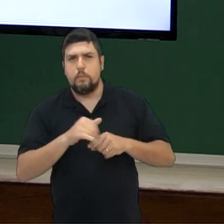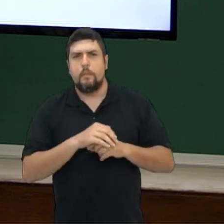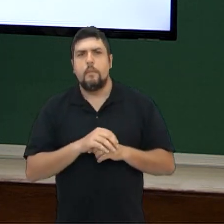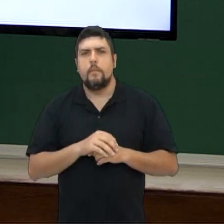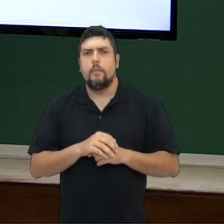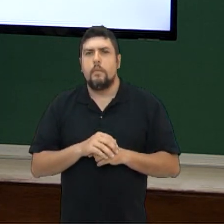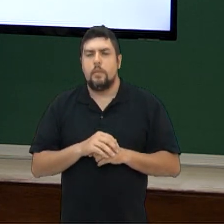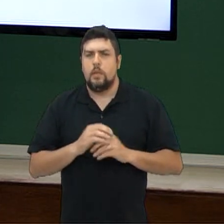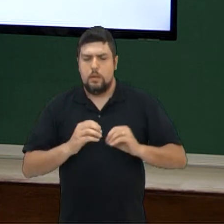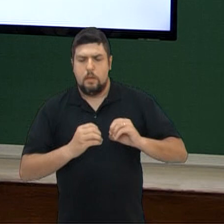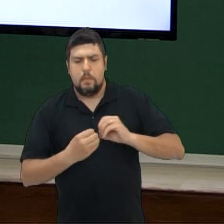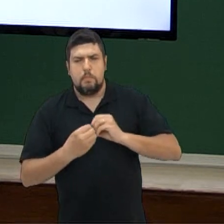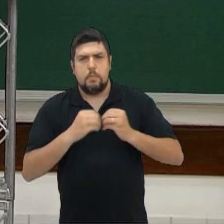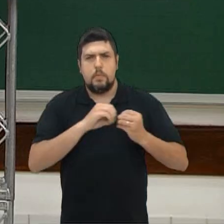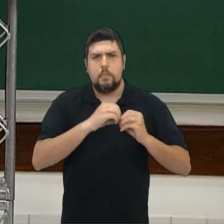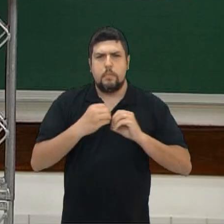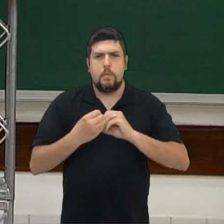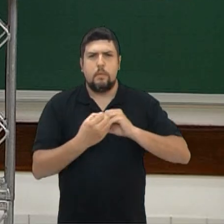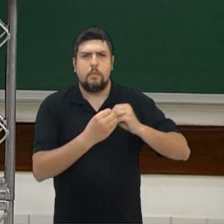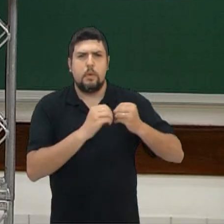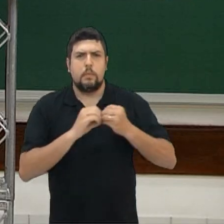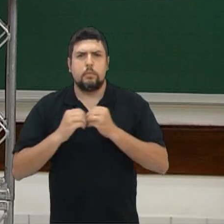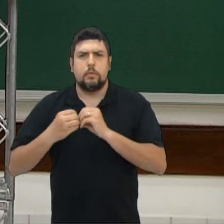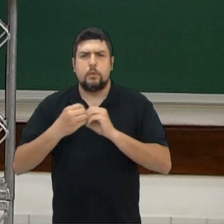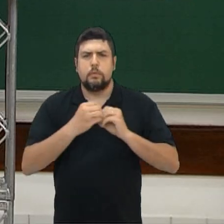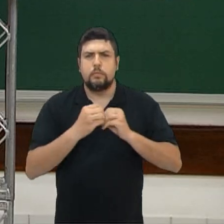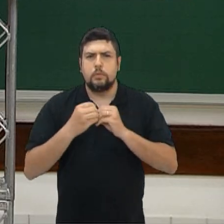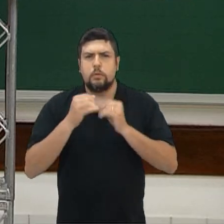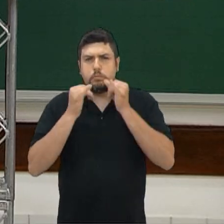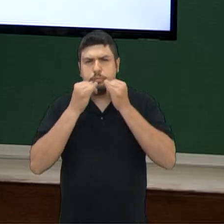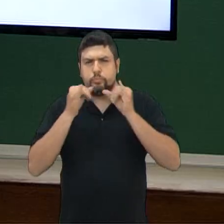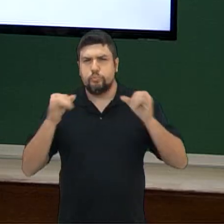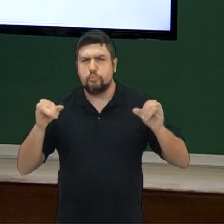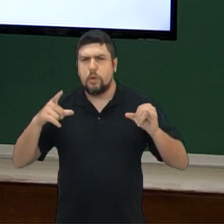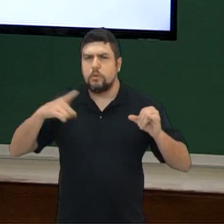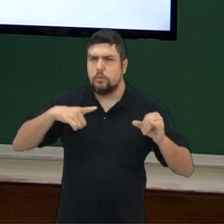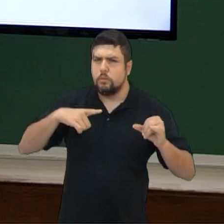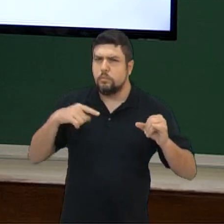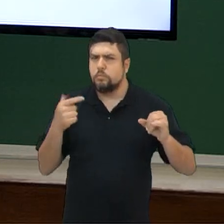moleculares conduzem ou não conduzem corrente elétrica?